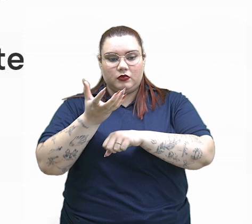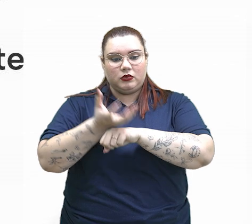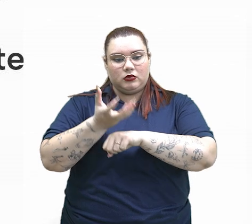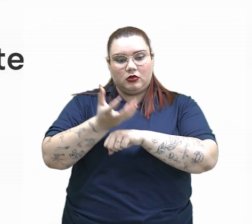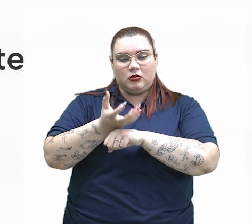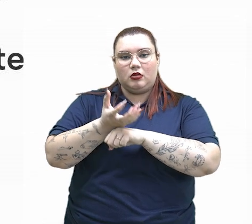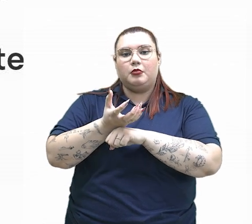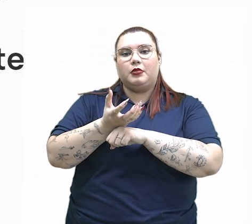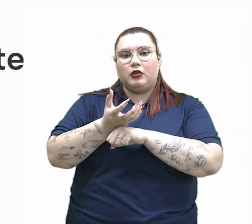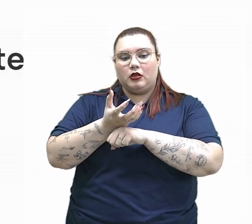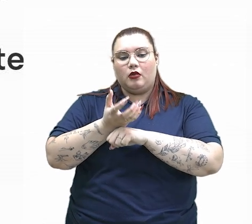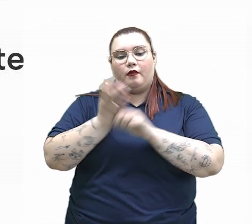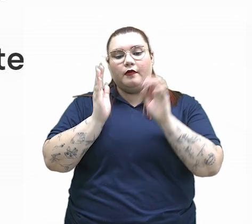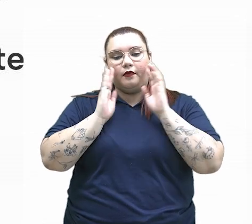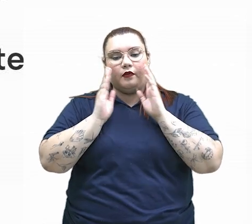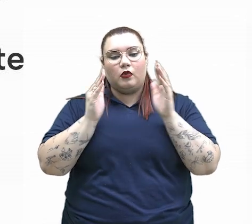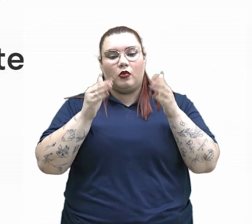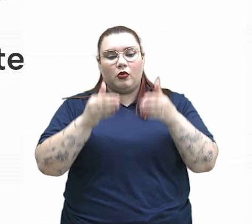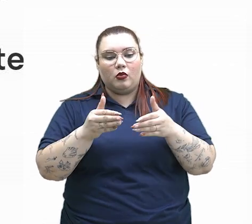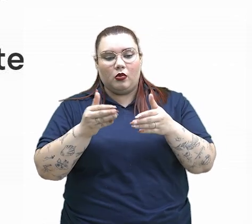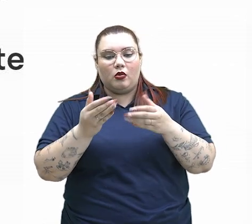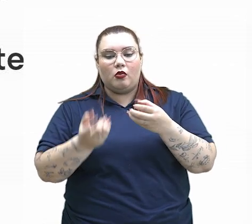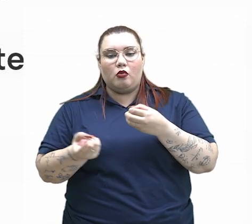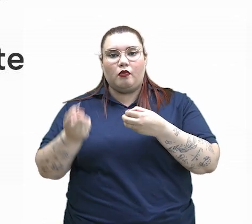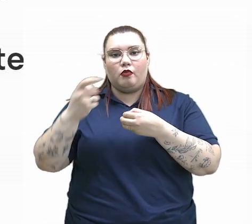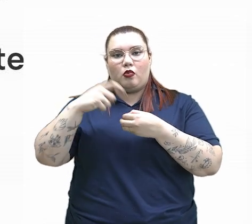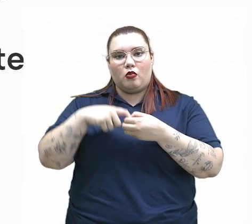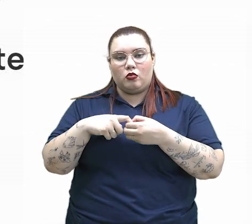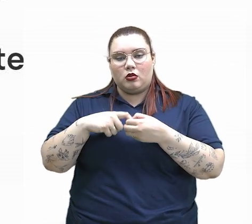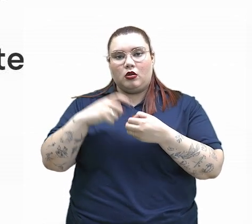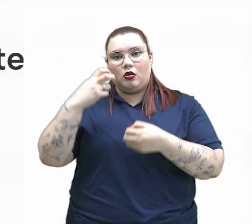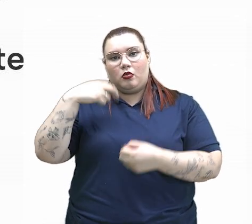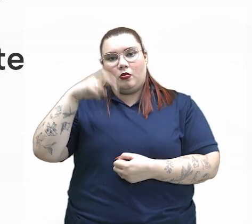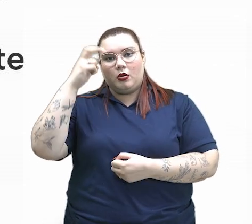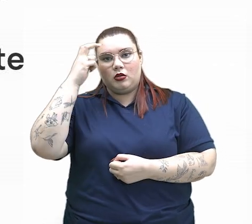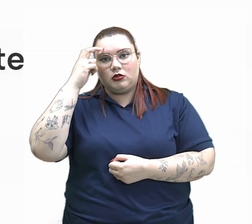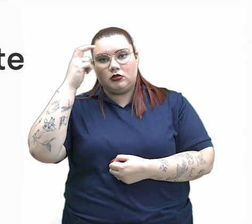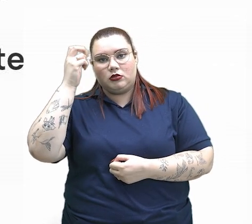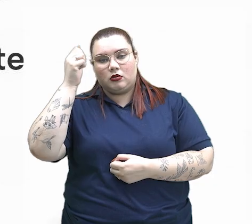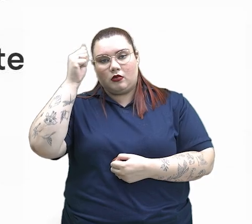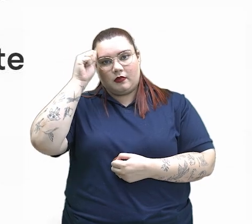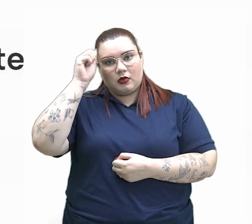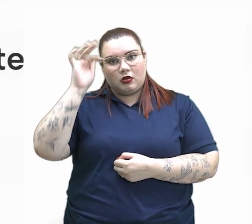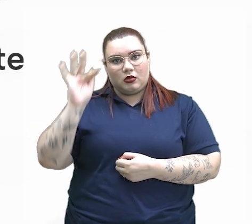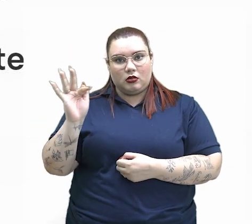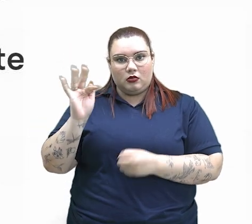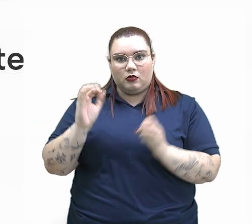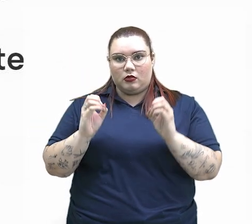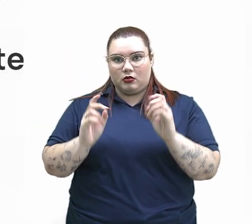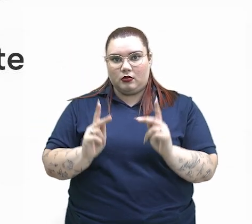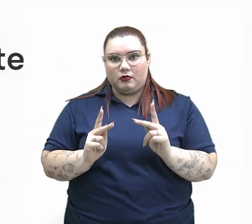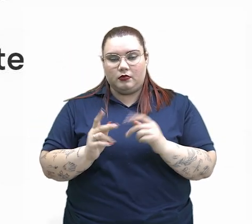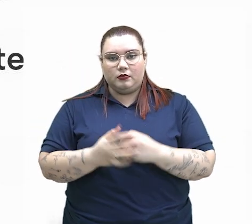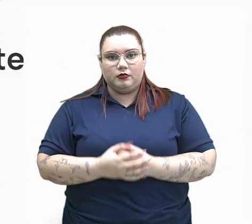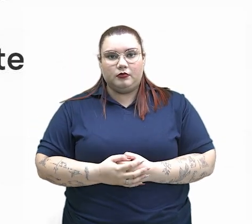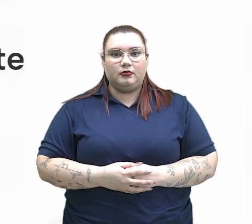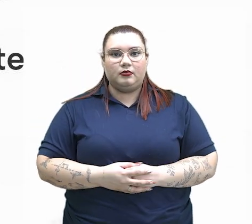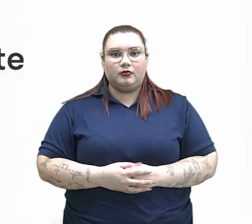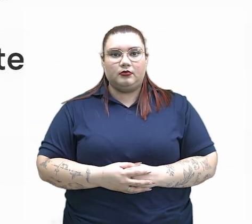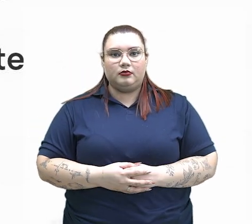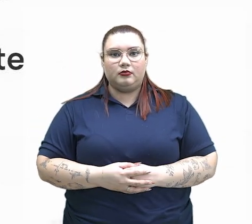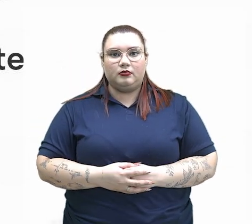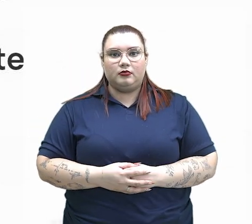componente curricular voltado para a recuperação da cultura africana.